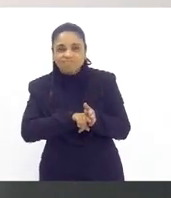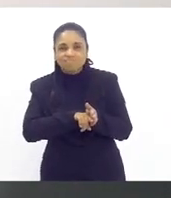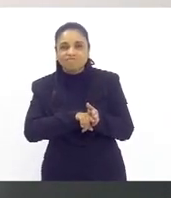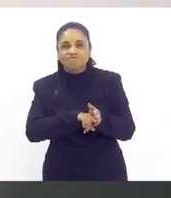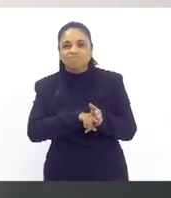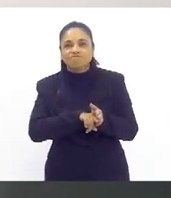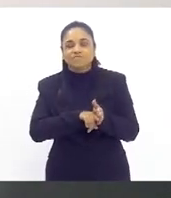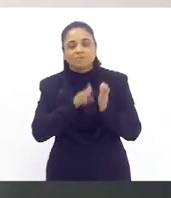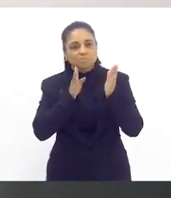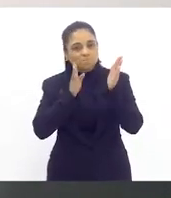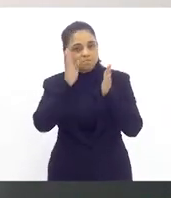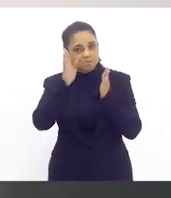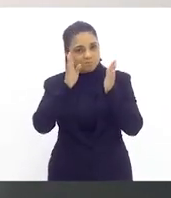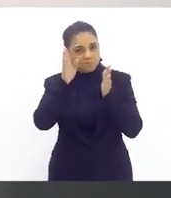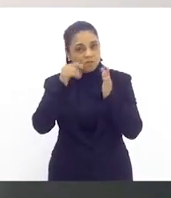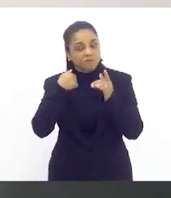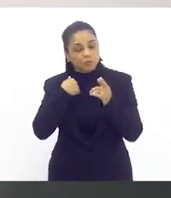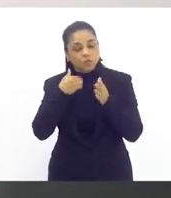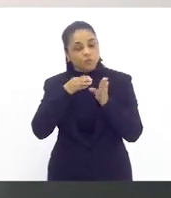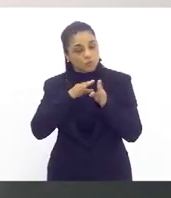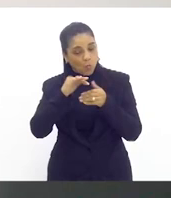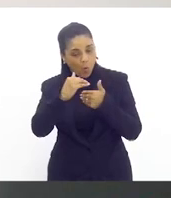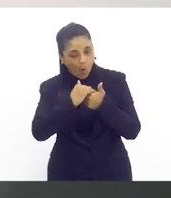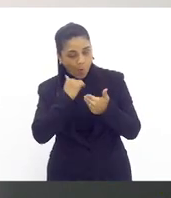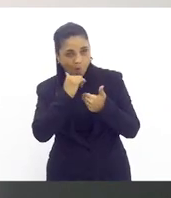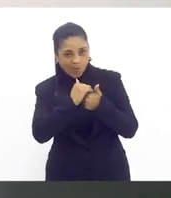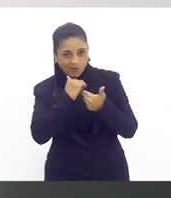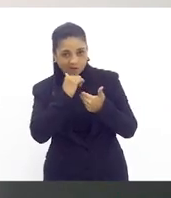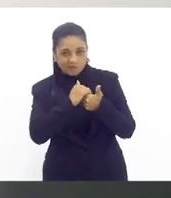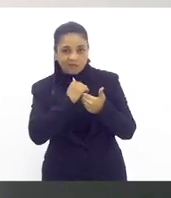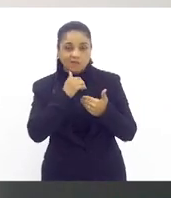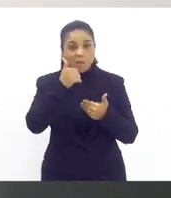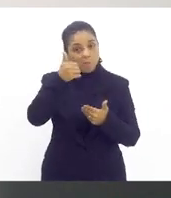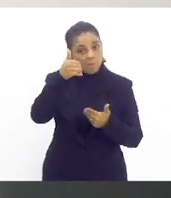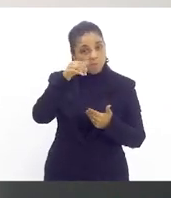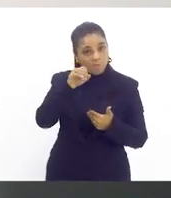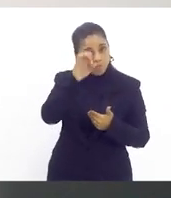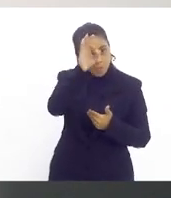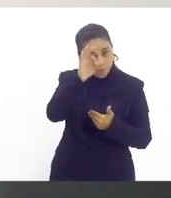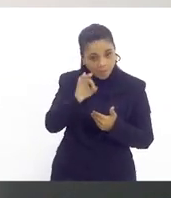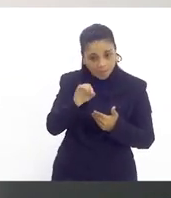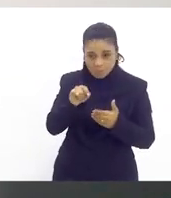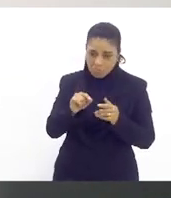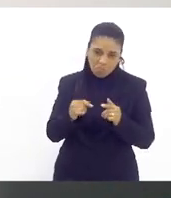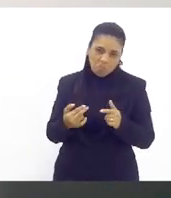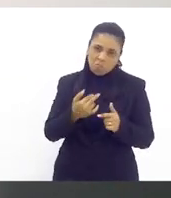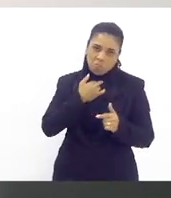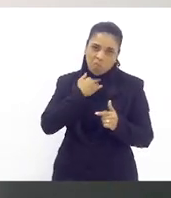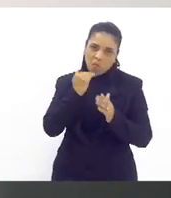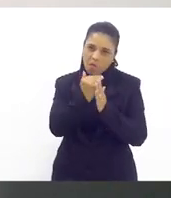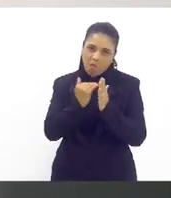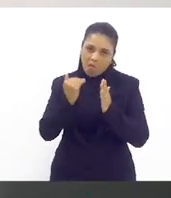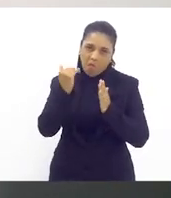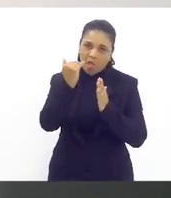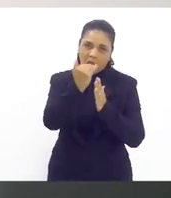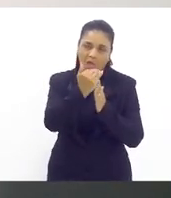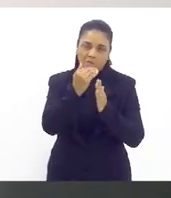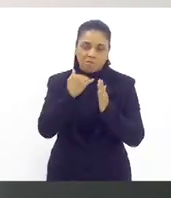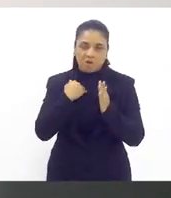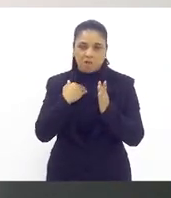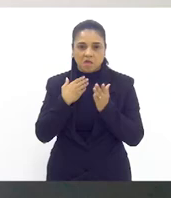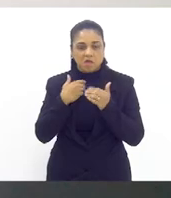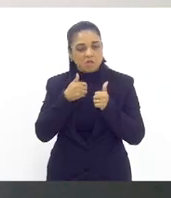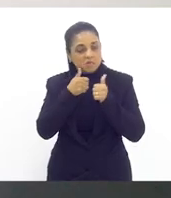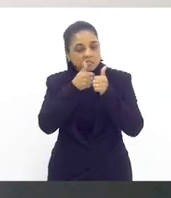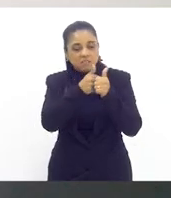foi nos orientando menciona-se uma porcentagem essa porcentagem Não dá para ser alterada para seguir a coerência com